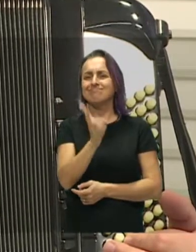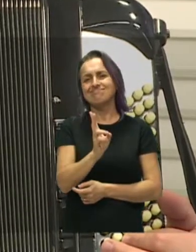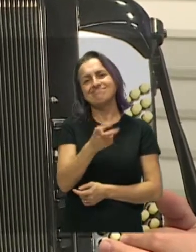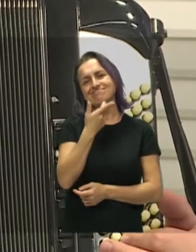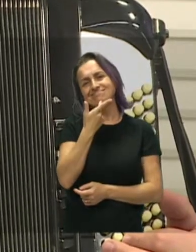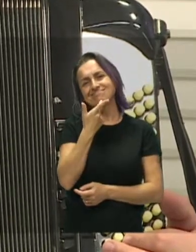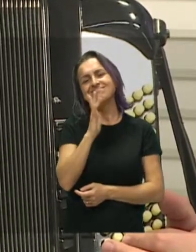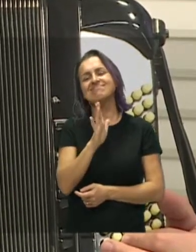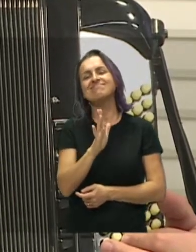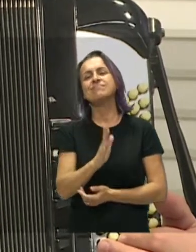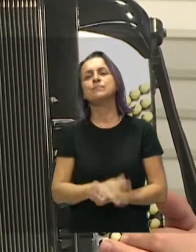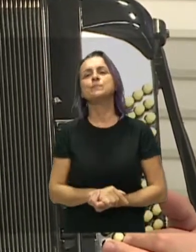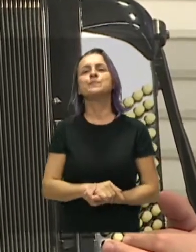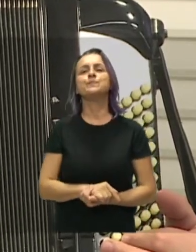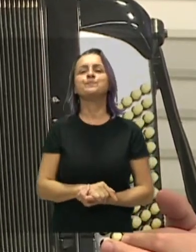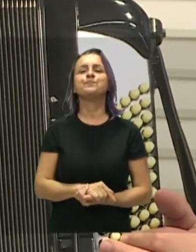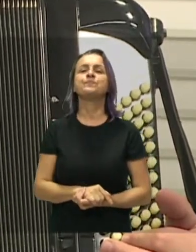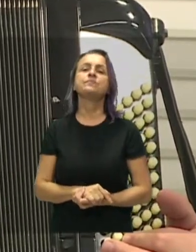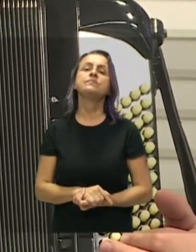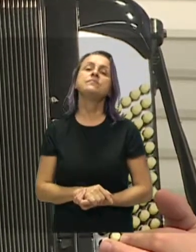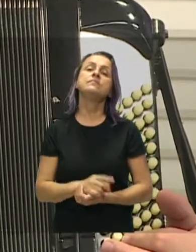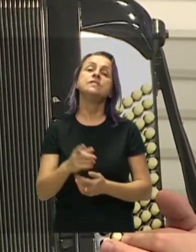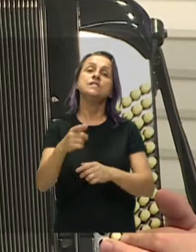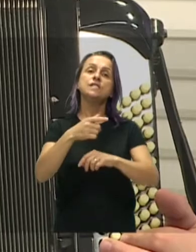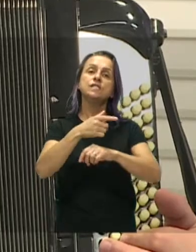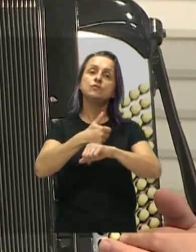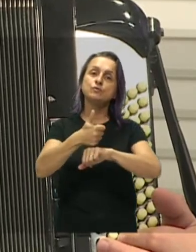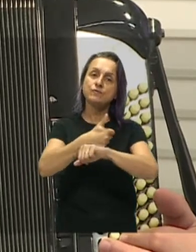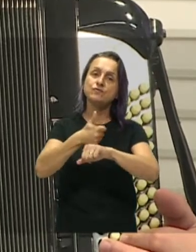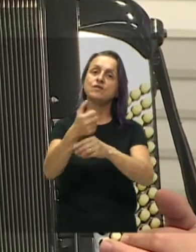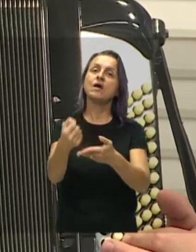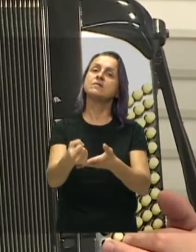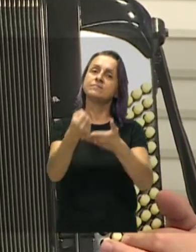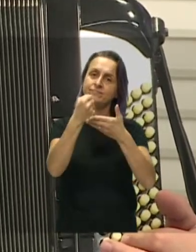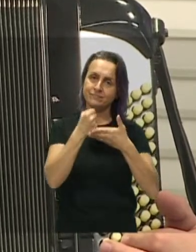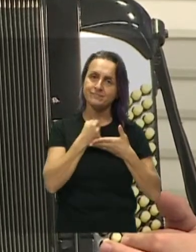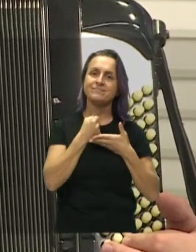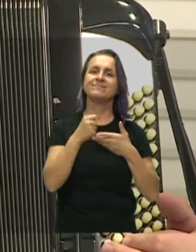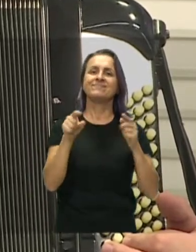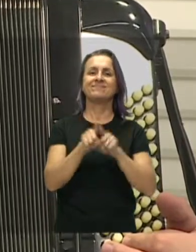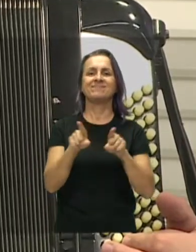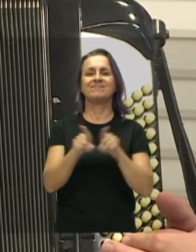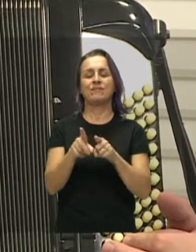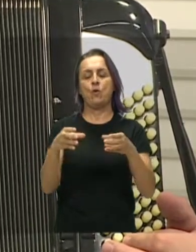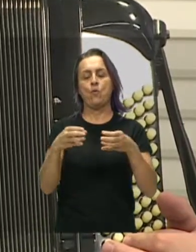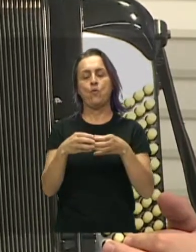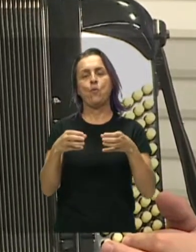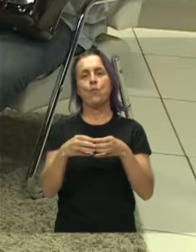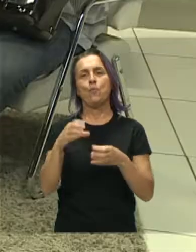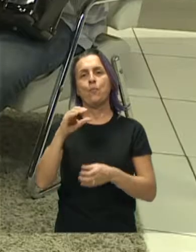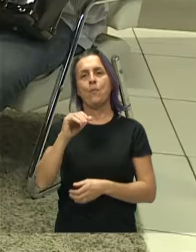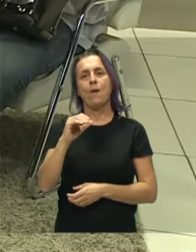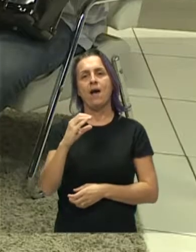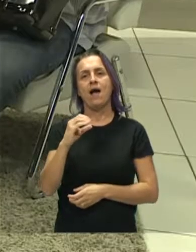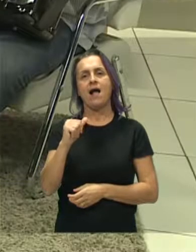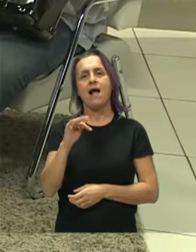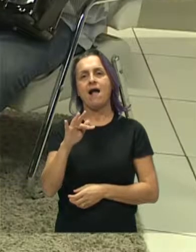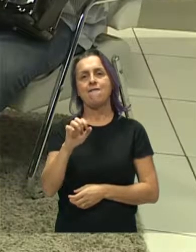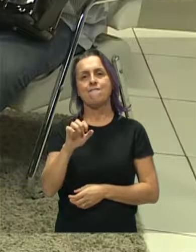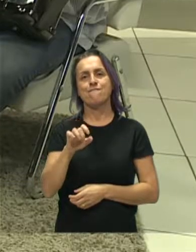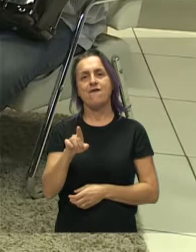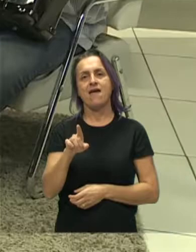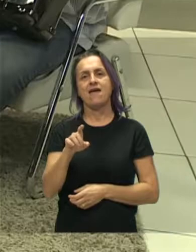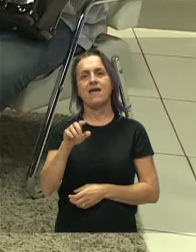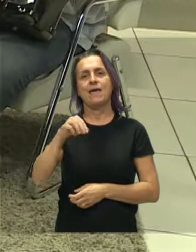né? E pude contar com esses músicos maravilhosos e mais uma vez com a equipe do Café Maestro, que deu um verdadeiro show. E